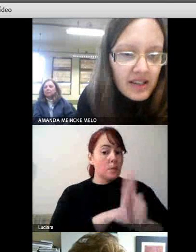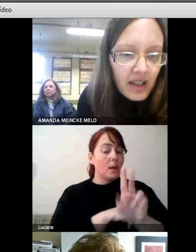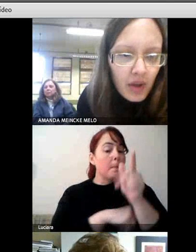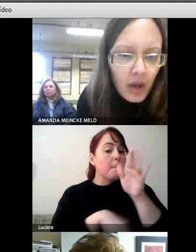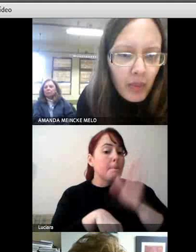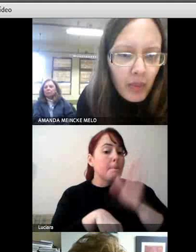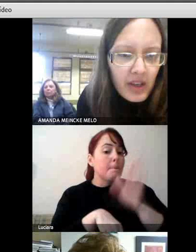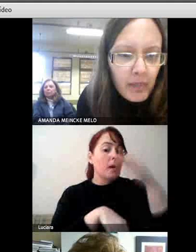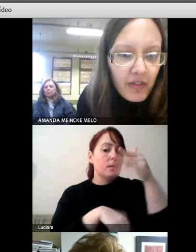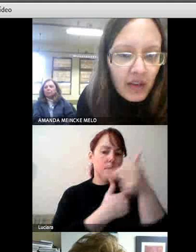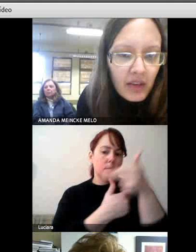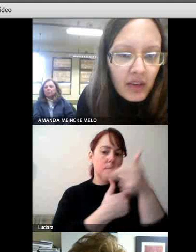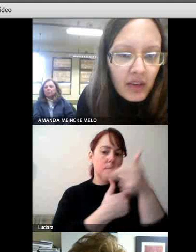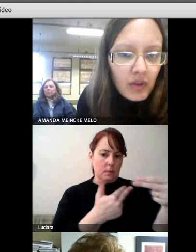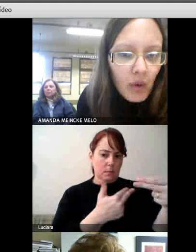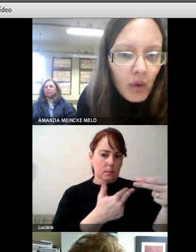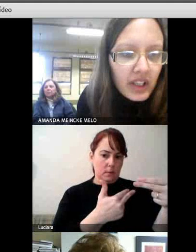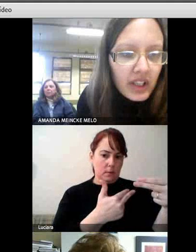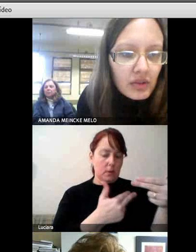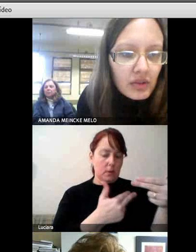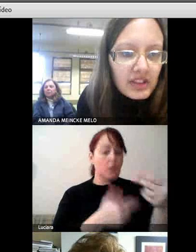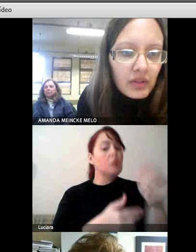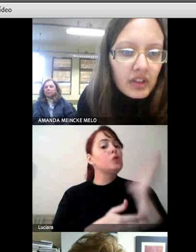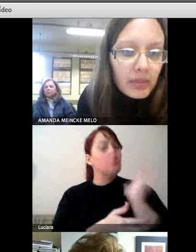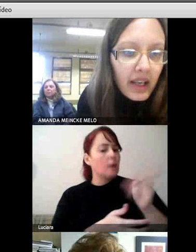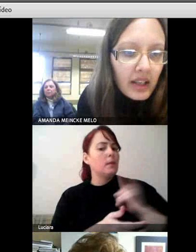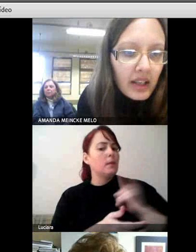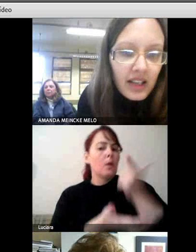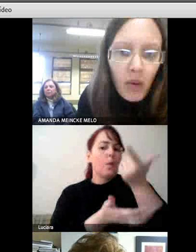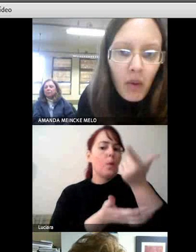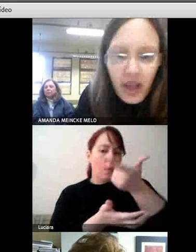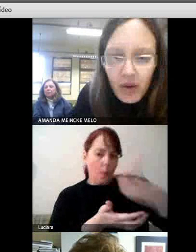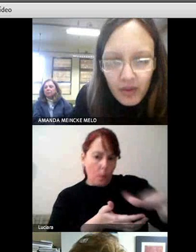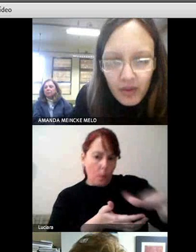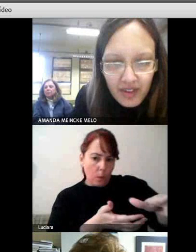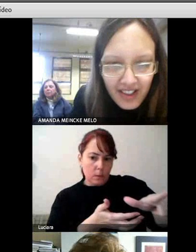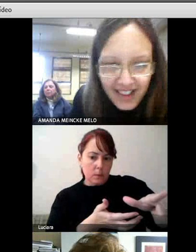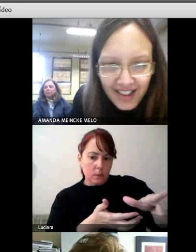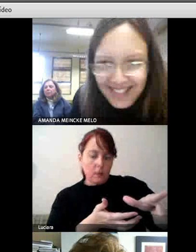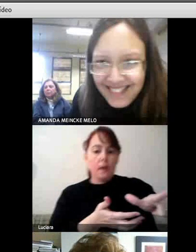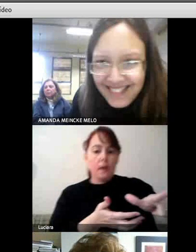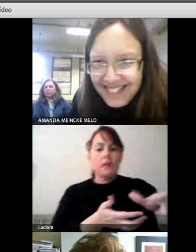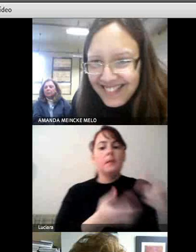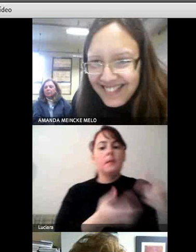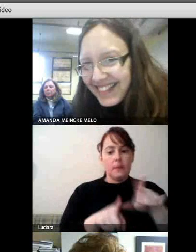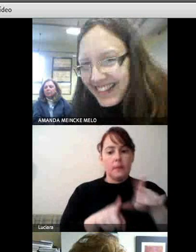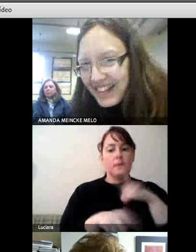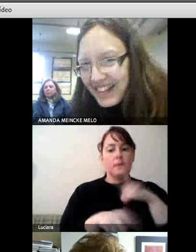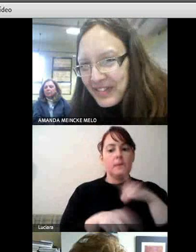existem, pois simplificar o ensino a uma única solução também será um erro.